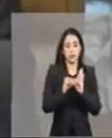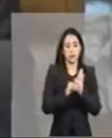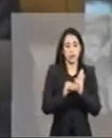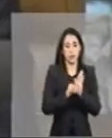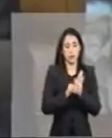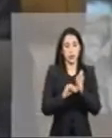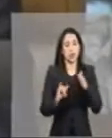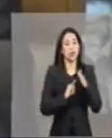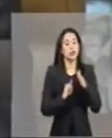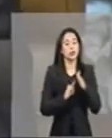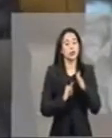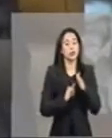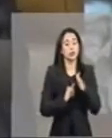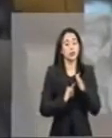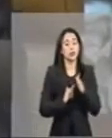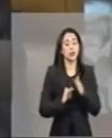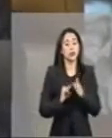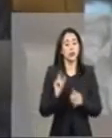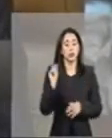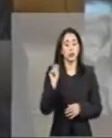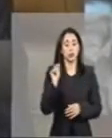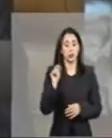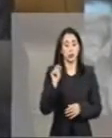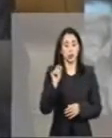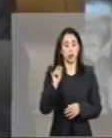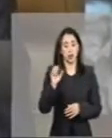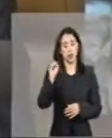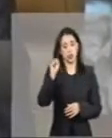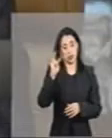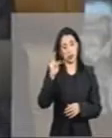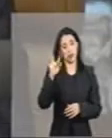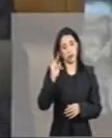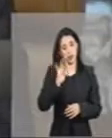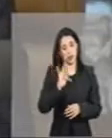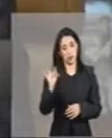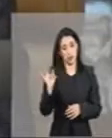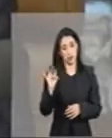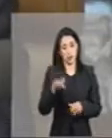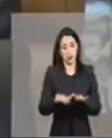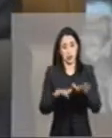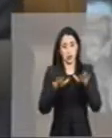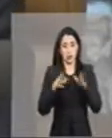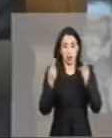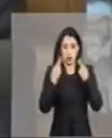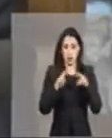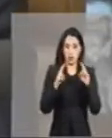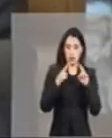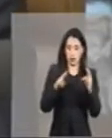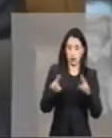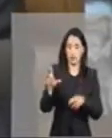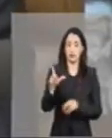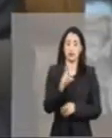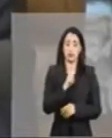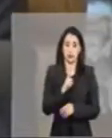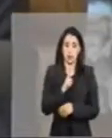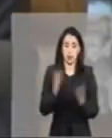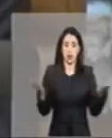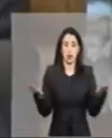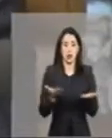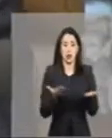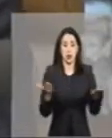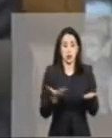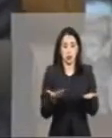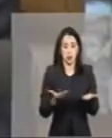um instrumento processual de grande importância, que é... Vota o ministro Celso de Mello. Hoje, entre as